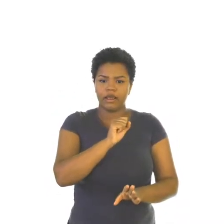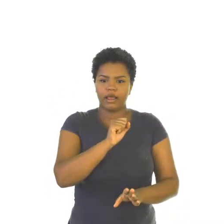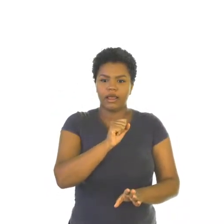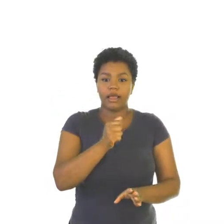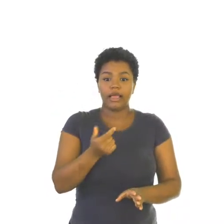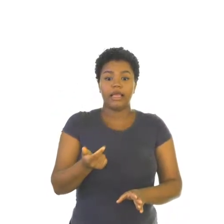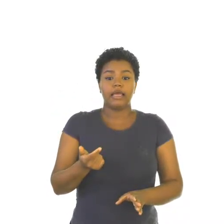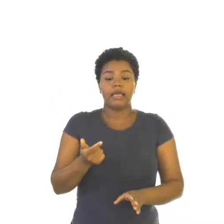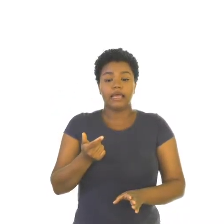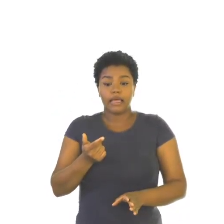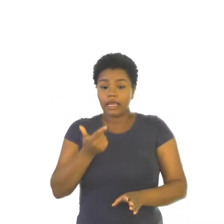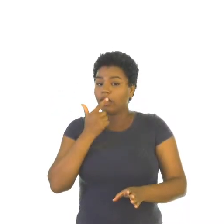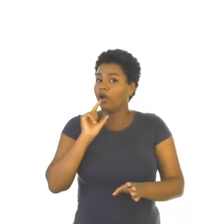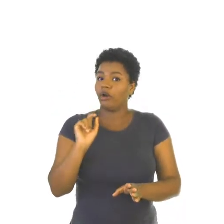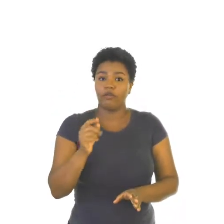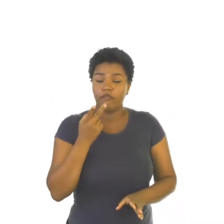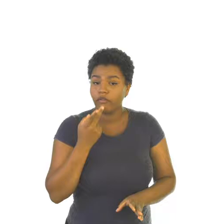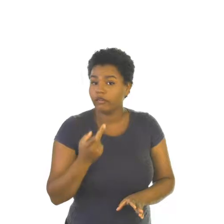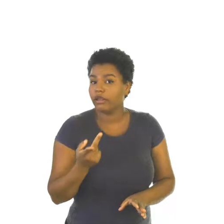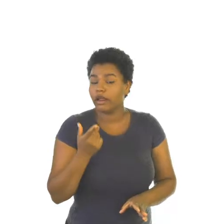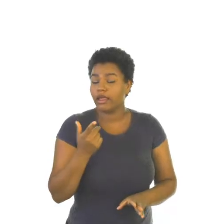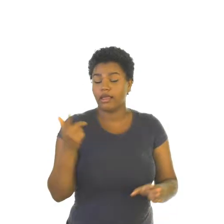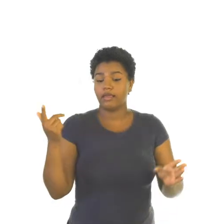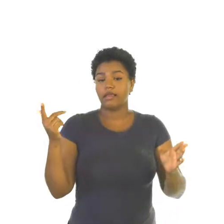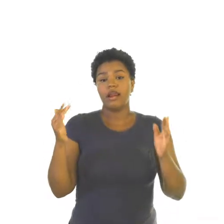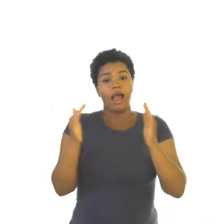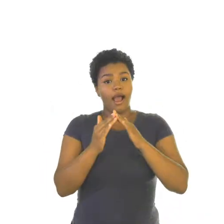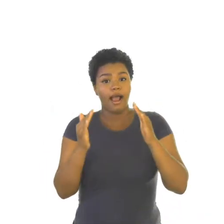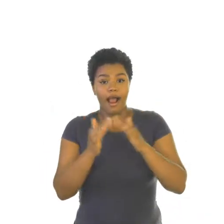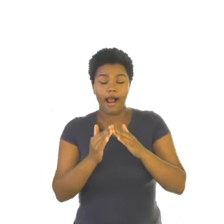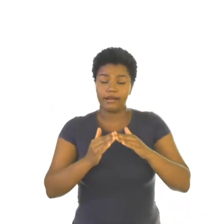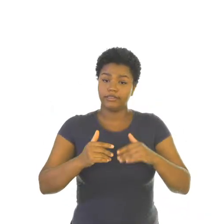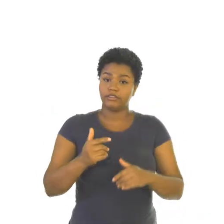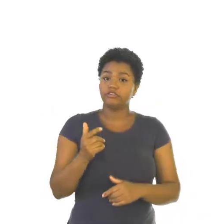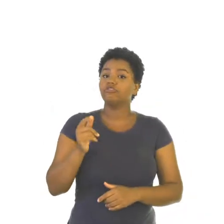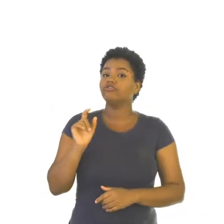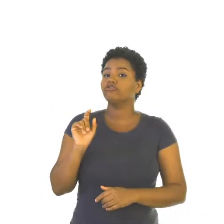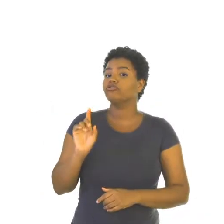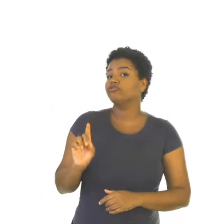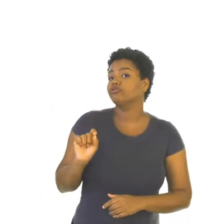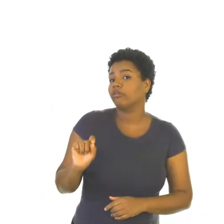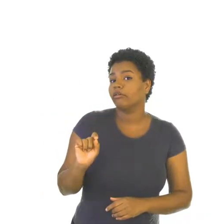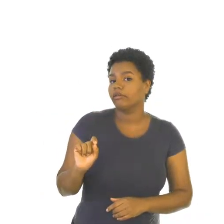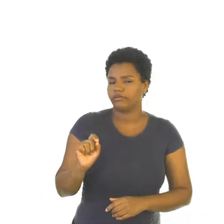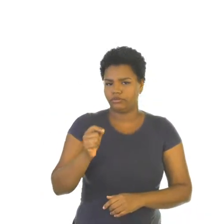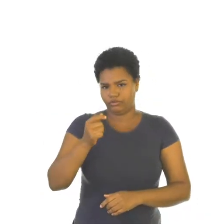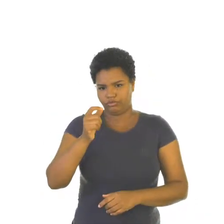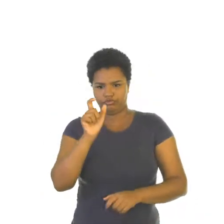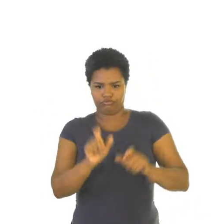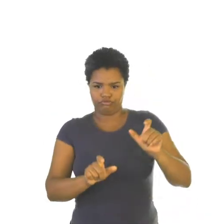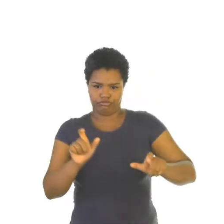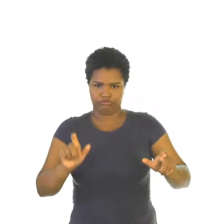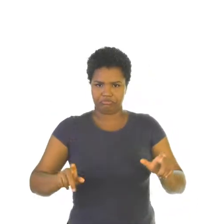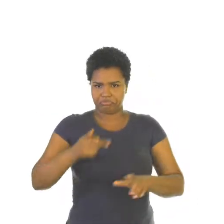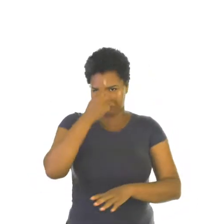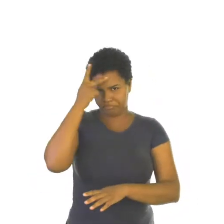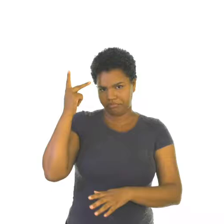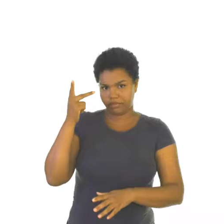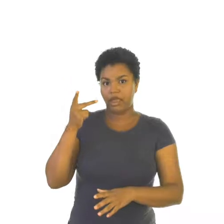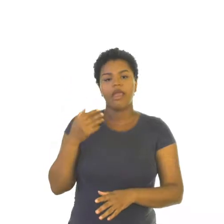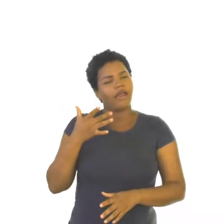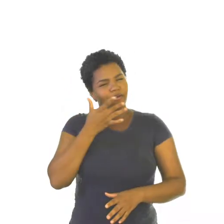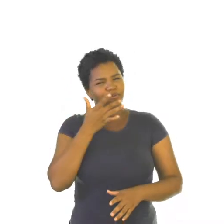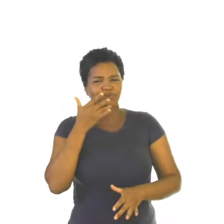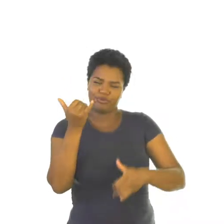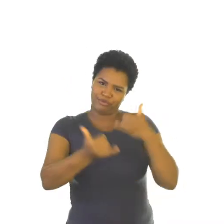de gente. Perceberam como é gostoso, como é bom você brincar com as palavras? Certo?